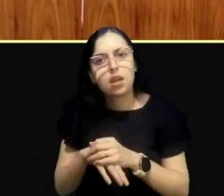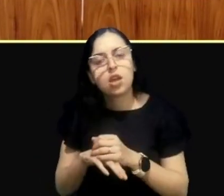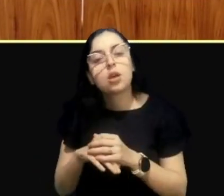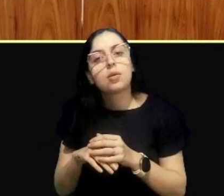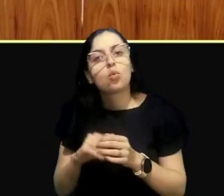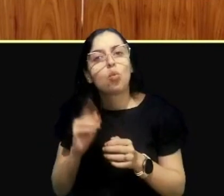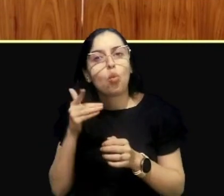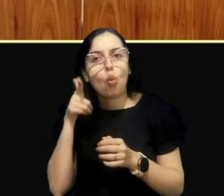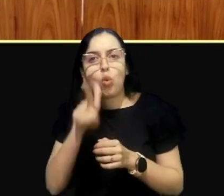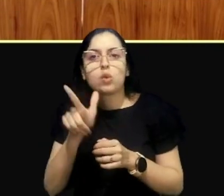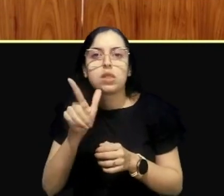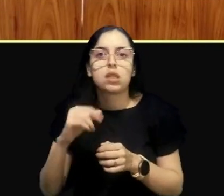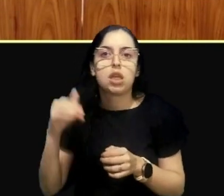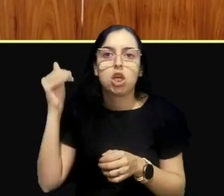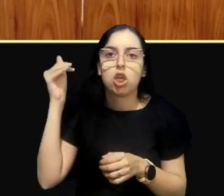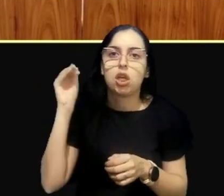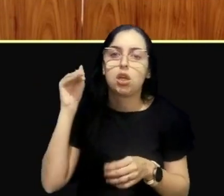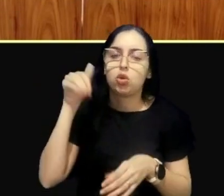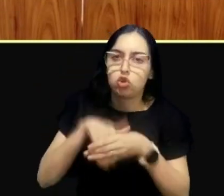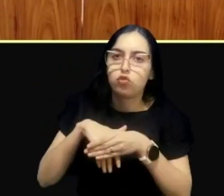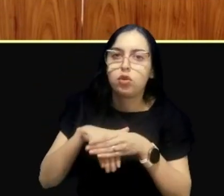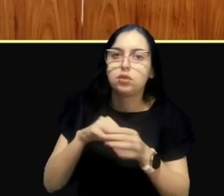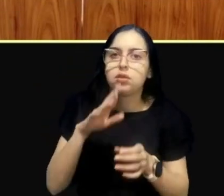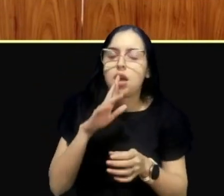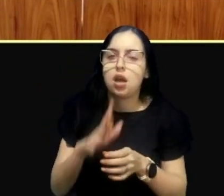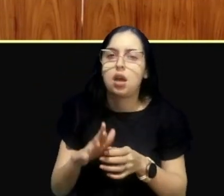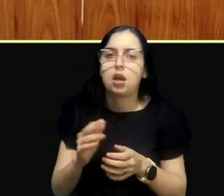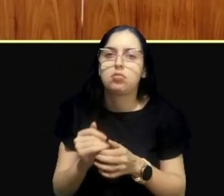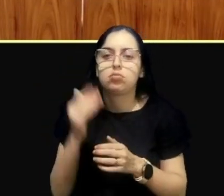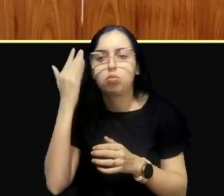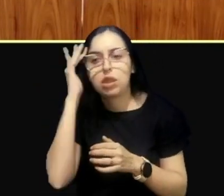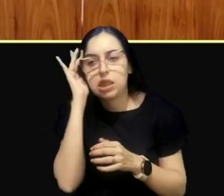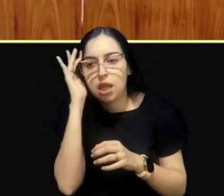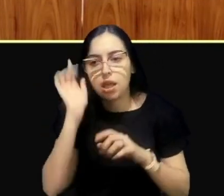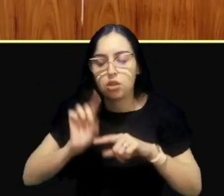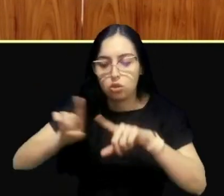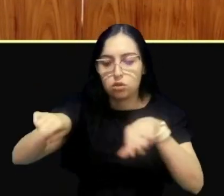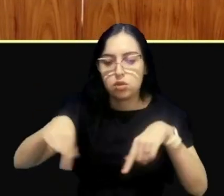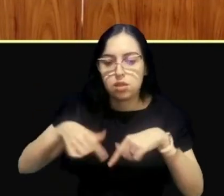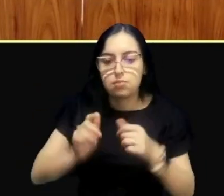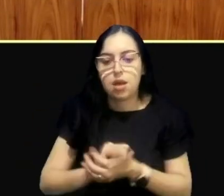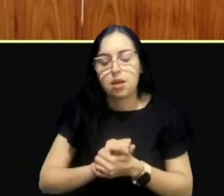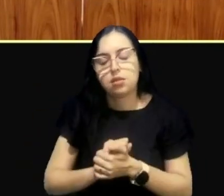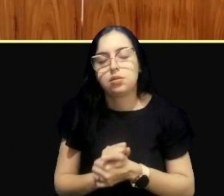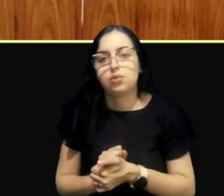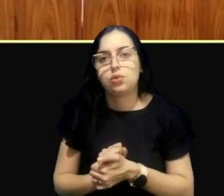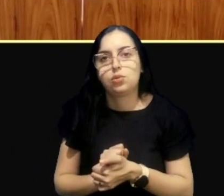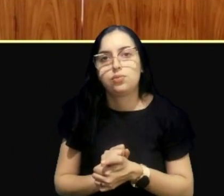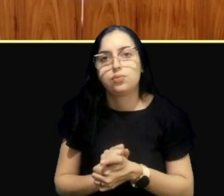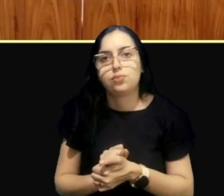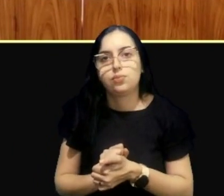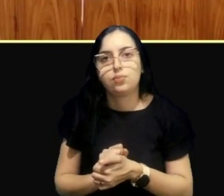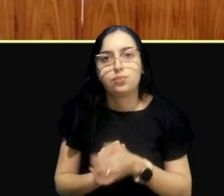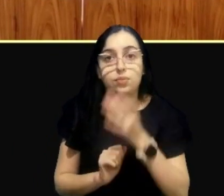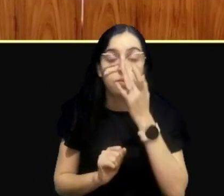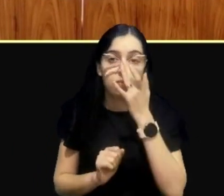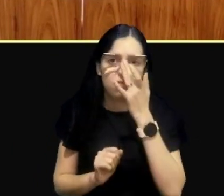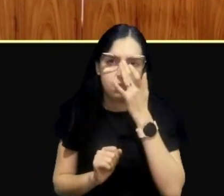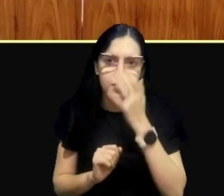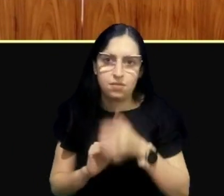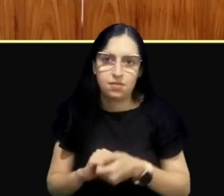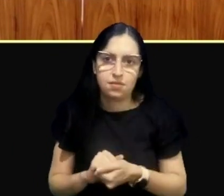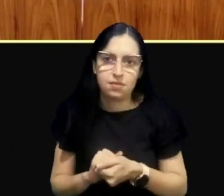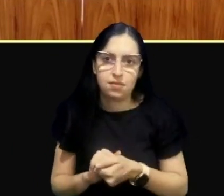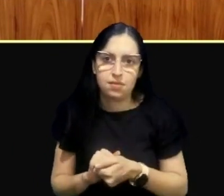julgar, ter uma ideia do entorno. E então, assim, eu